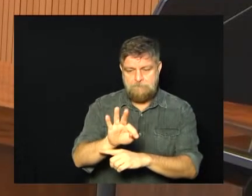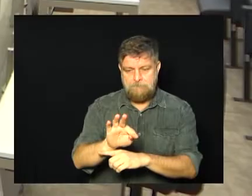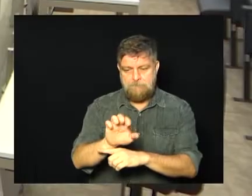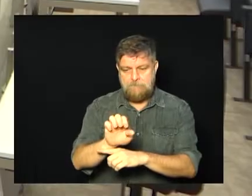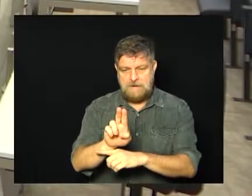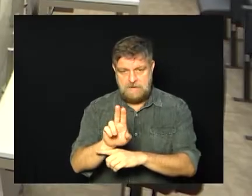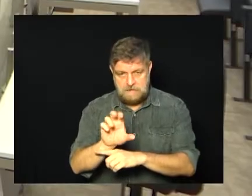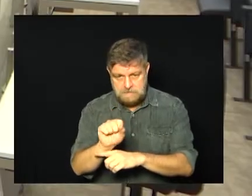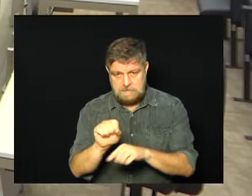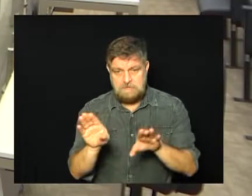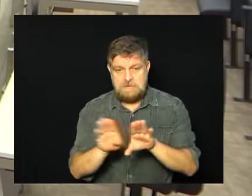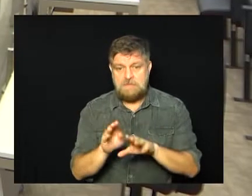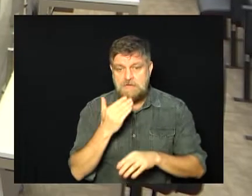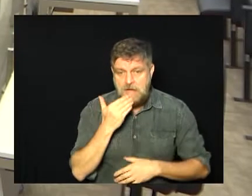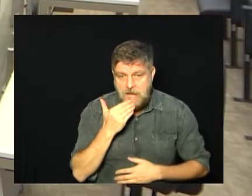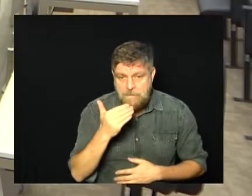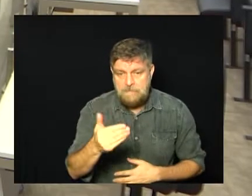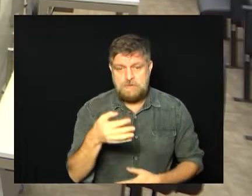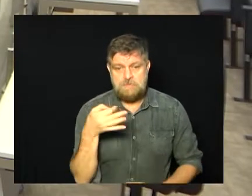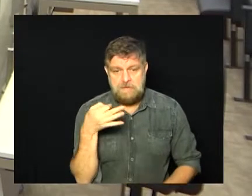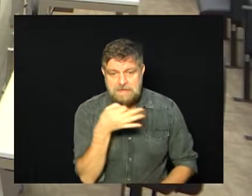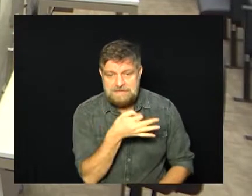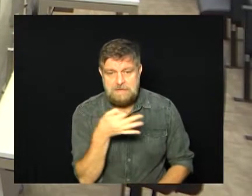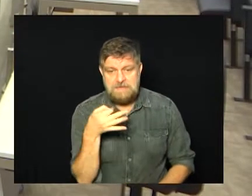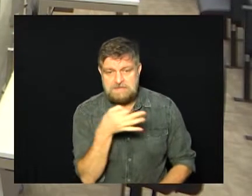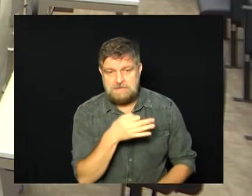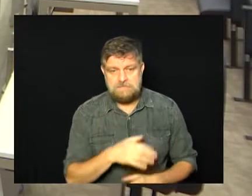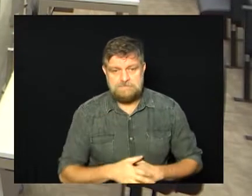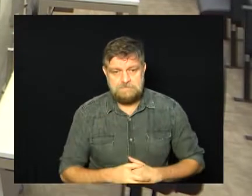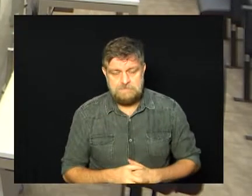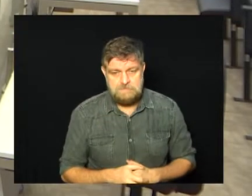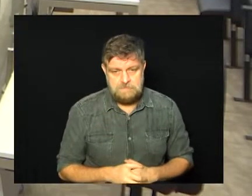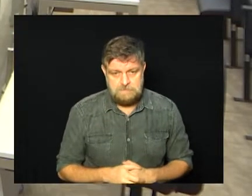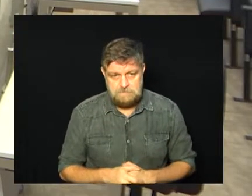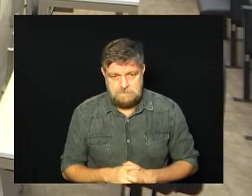para fazer uso da palavra.